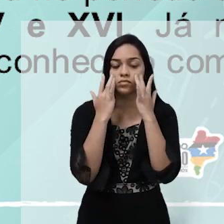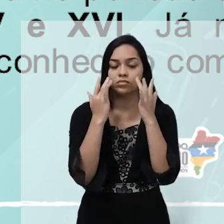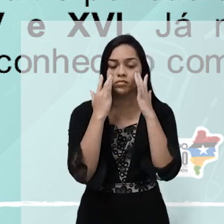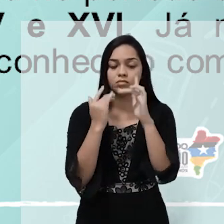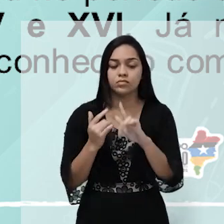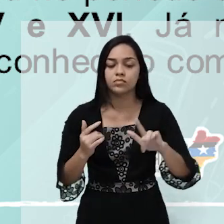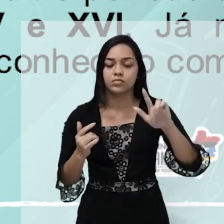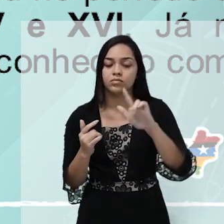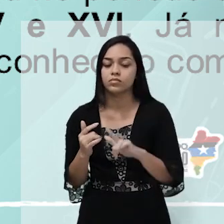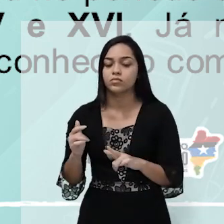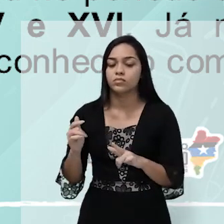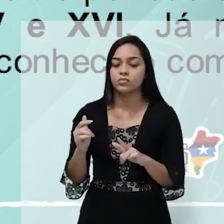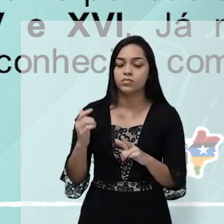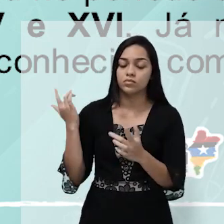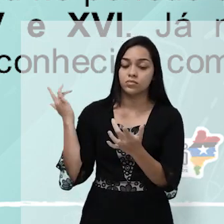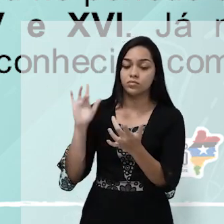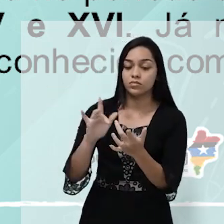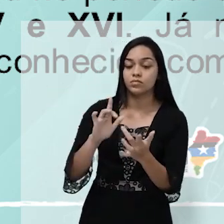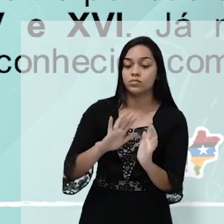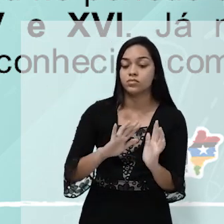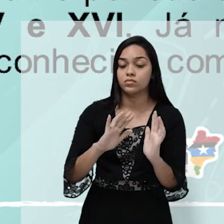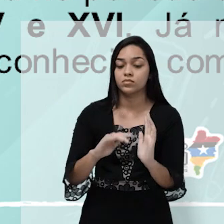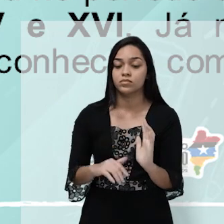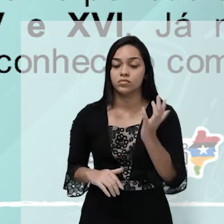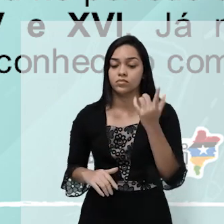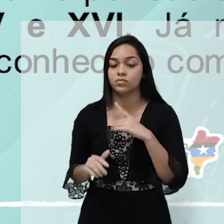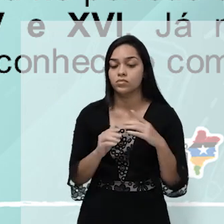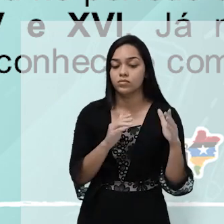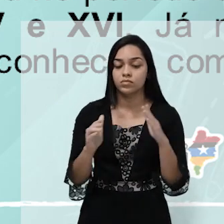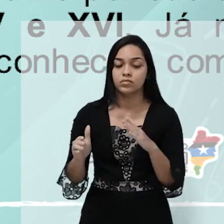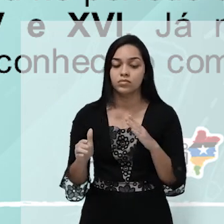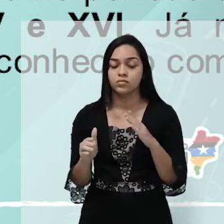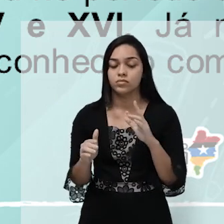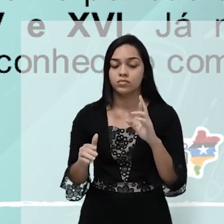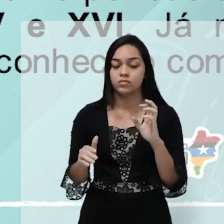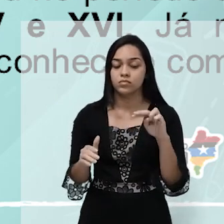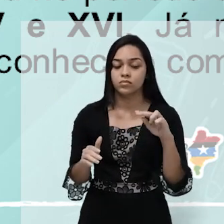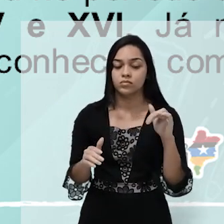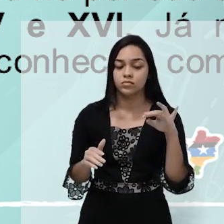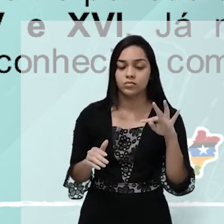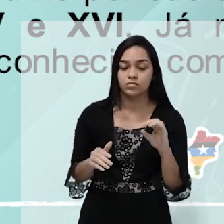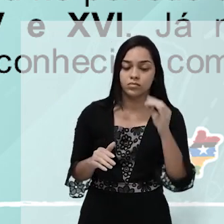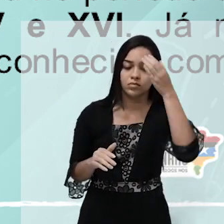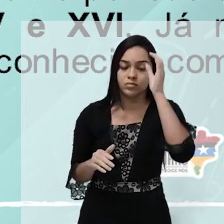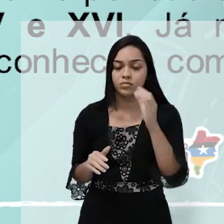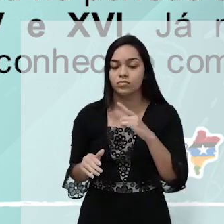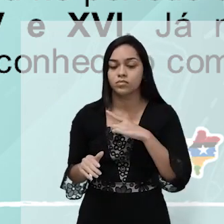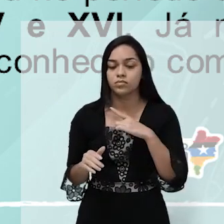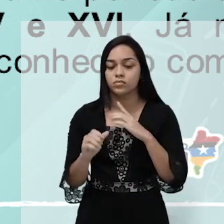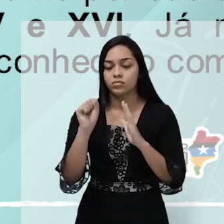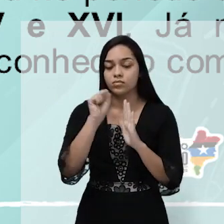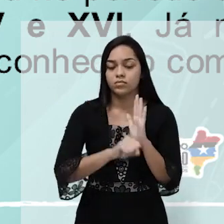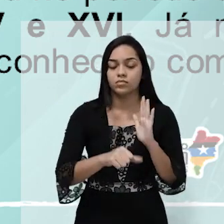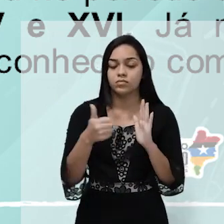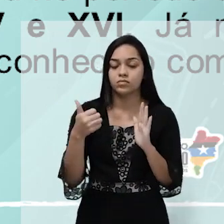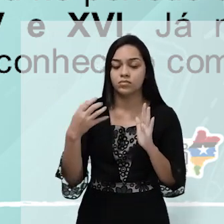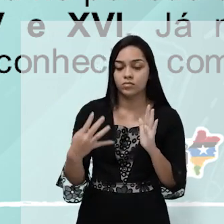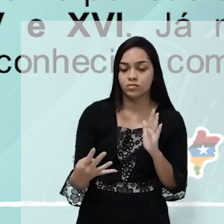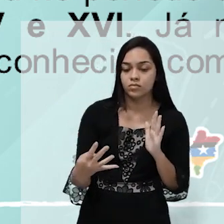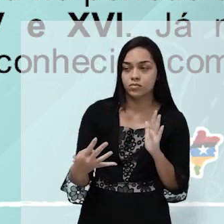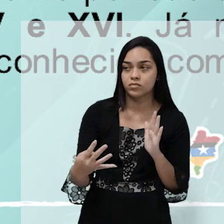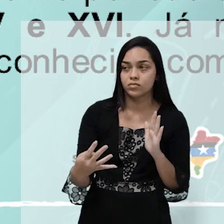teatro, literatura, o classicismo ocorreu no período do Renascimento cultural, ou seja, entre os séculos